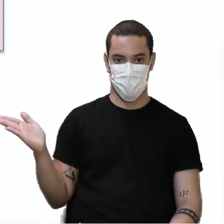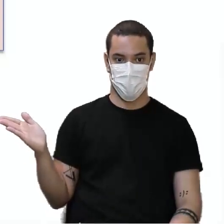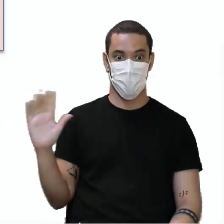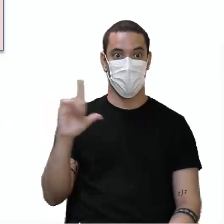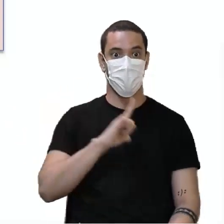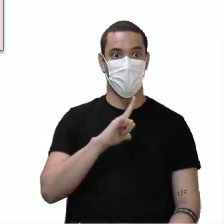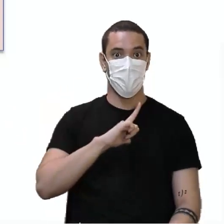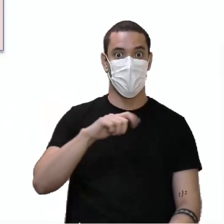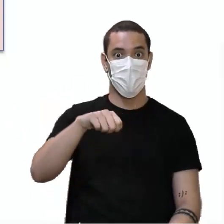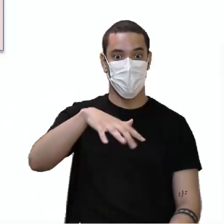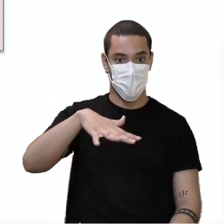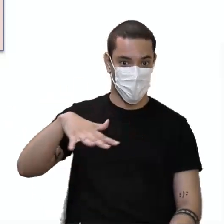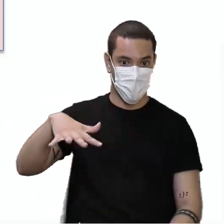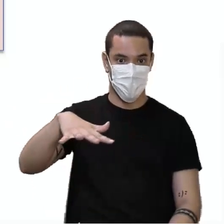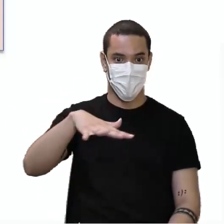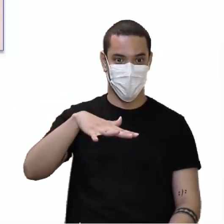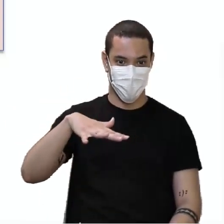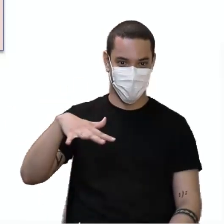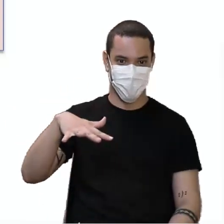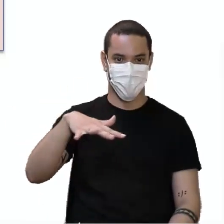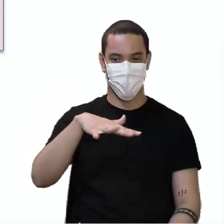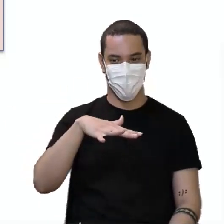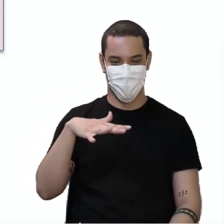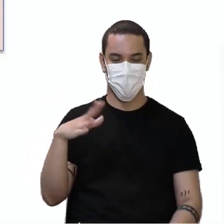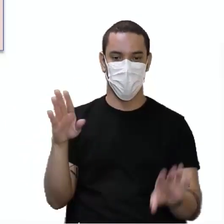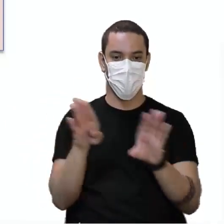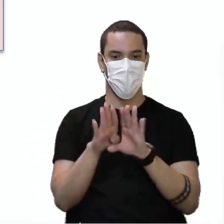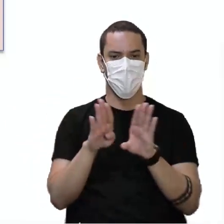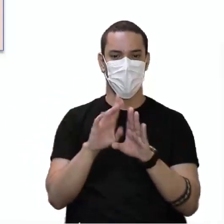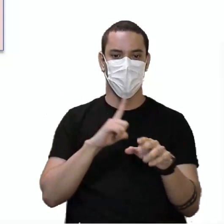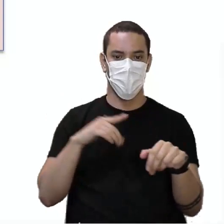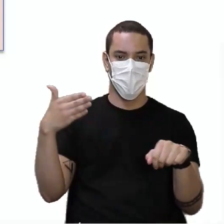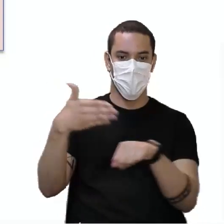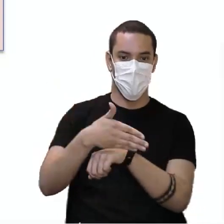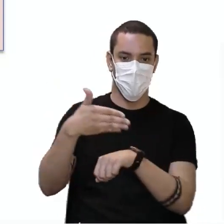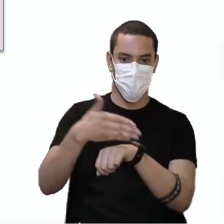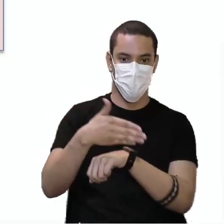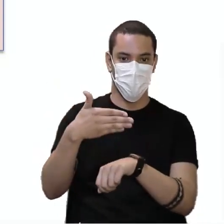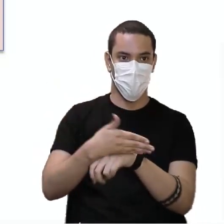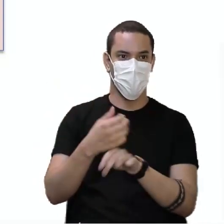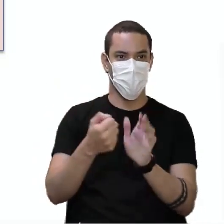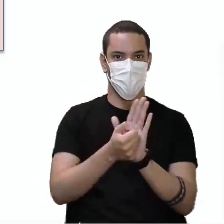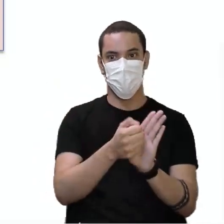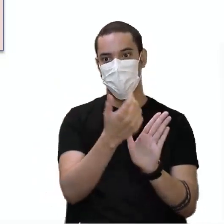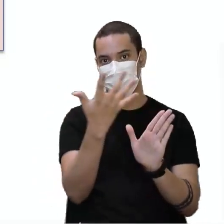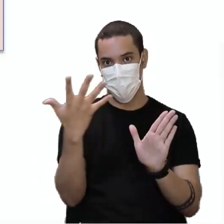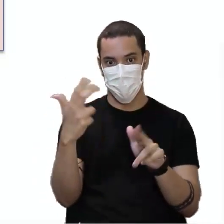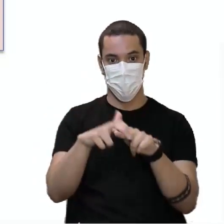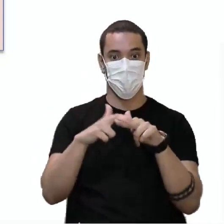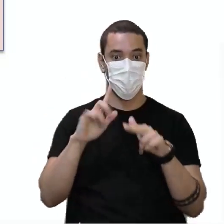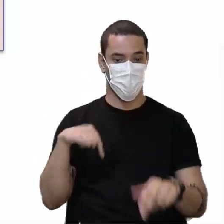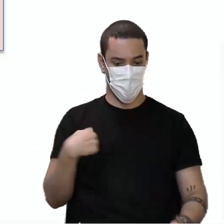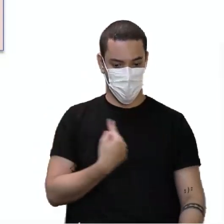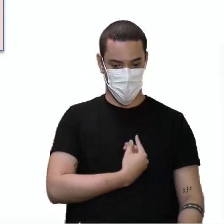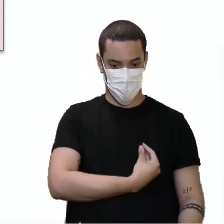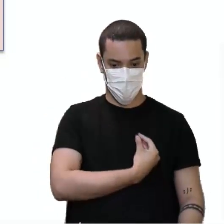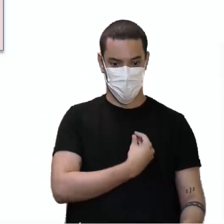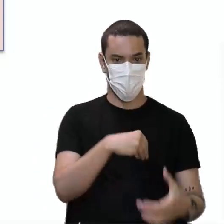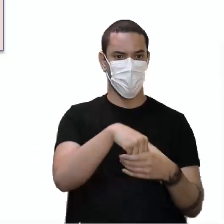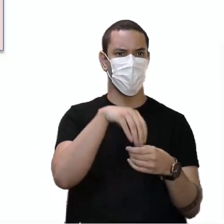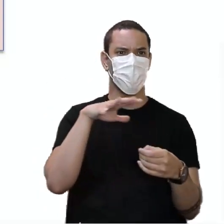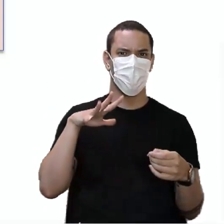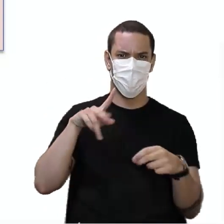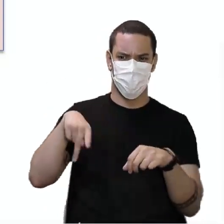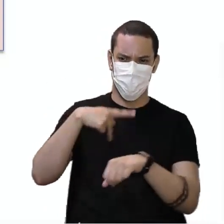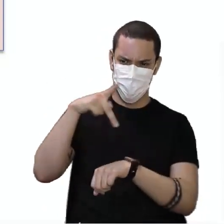aqui a situação, certo? E eu tenho a frequência aqui, de vezes. Então, nós estivemos fora